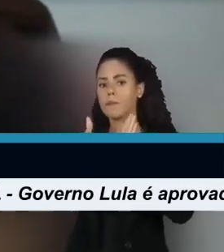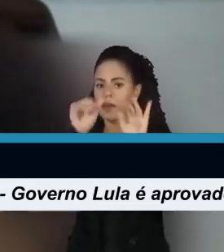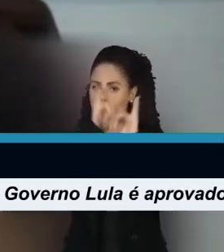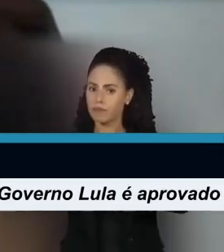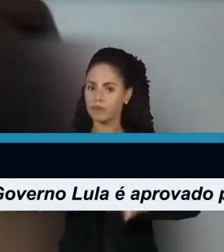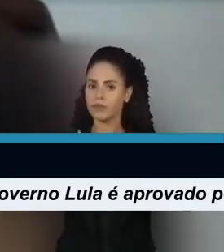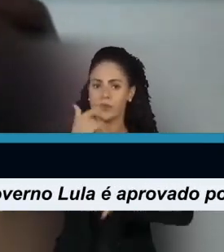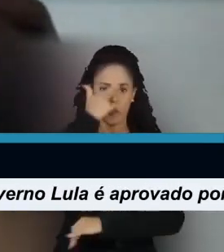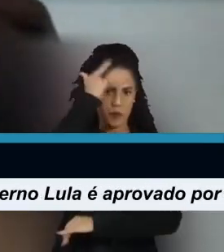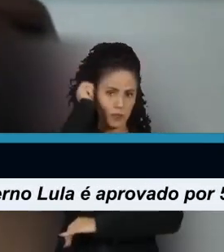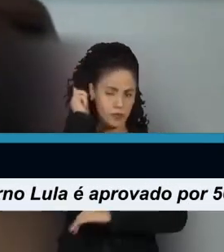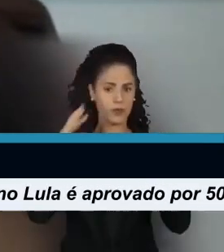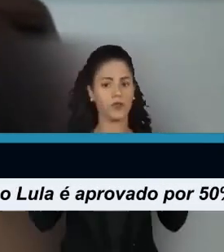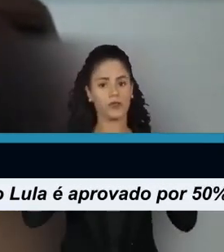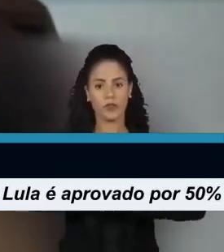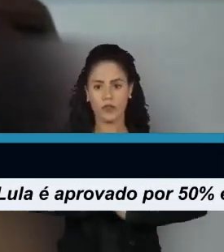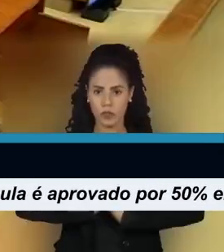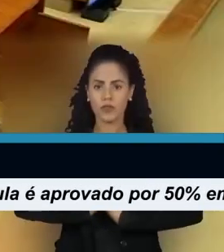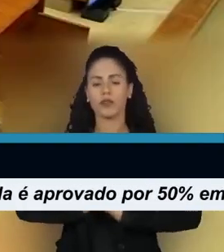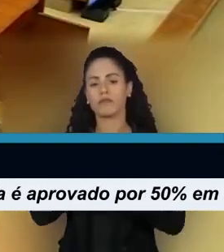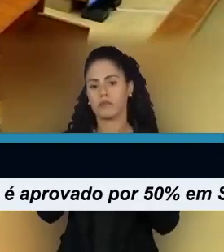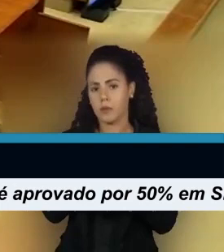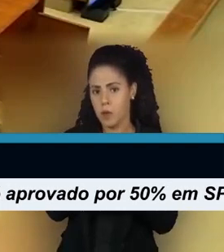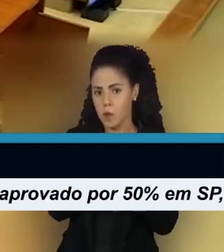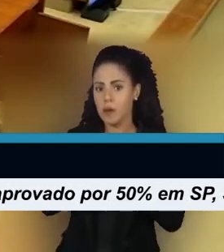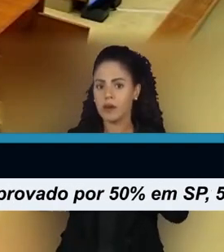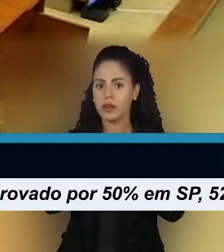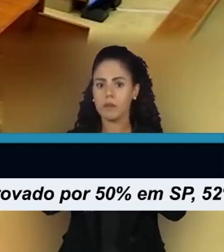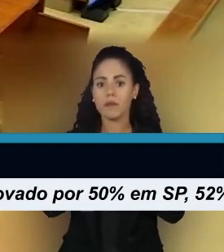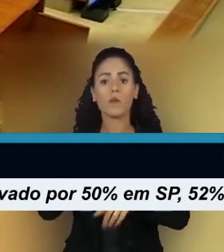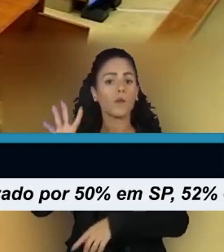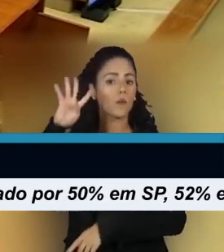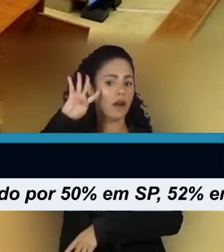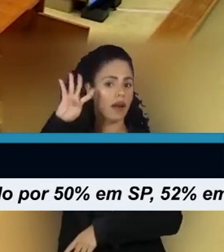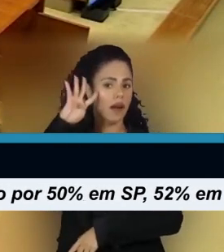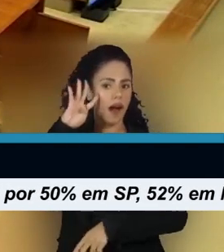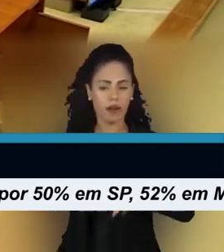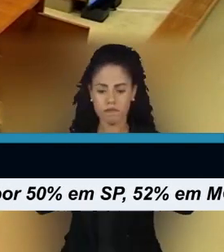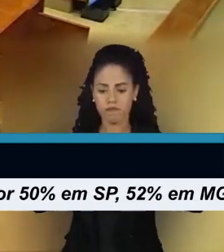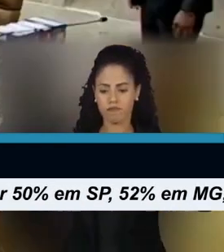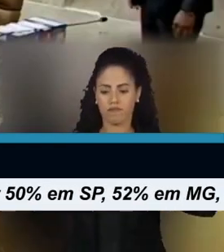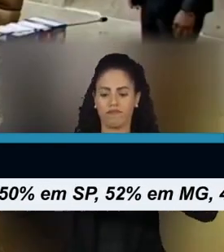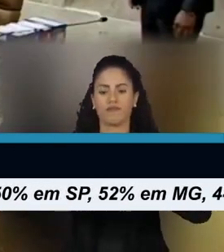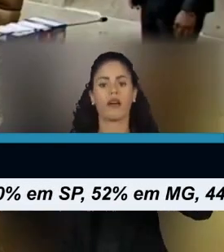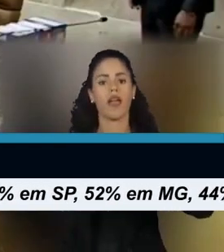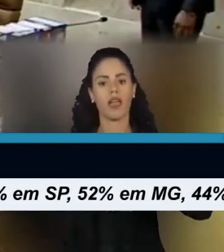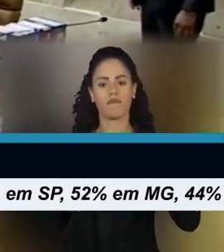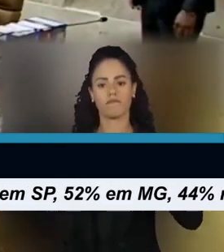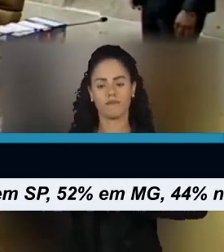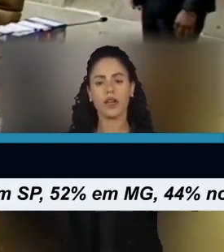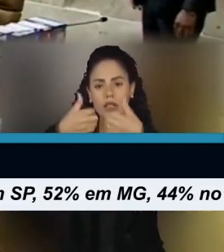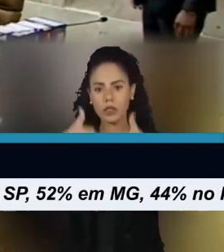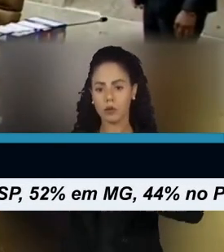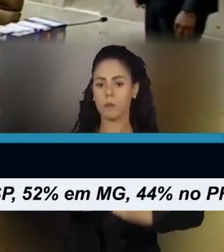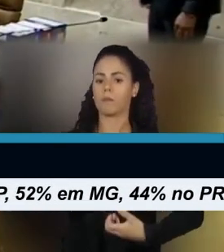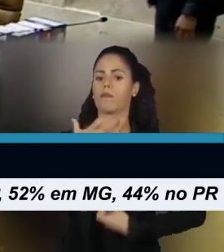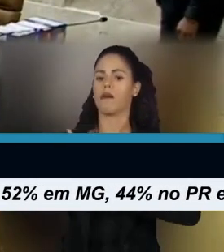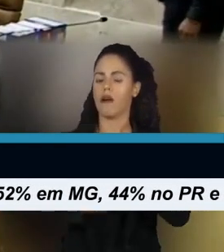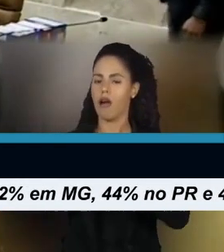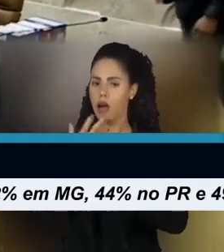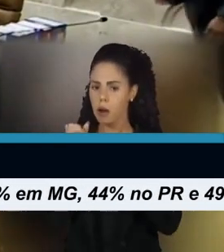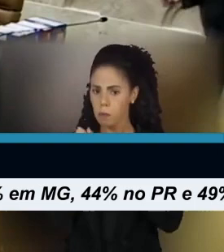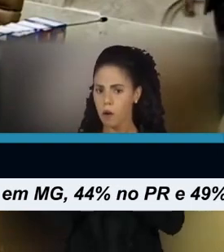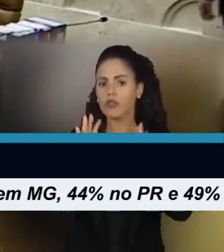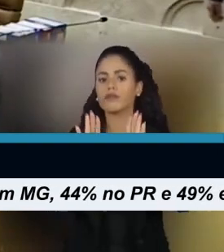pública de Alexandre de Moraes fora dos autos. Na sessão desta quarta do Supremo, o ministro falou que a liberdade de expressão não pode